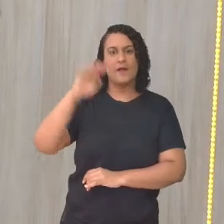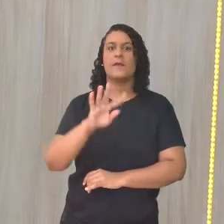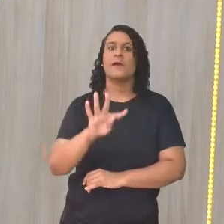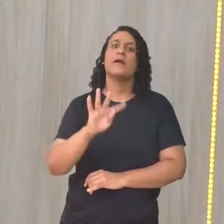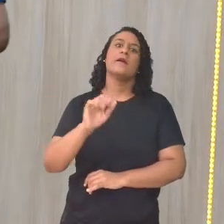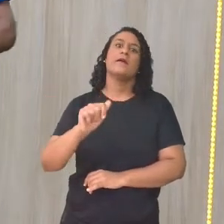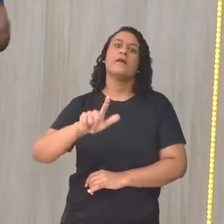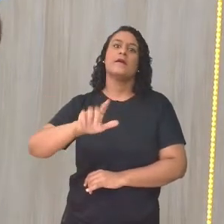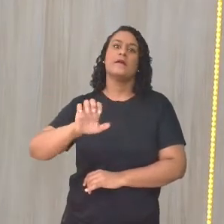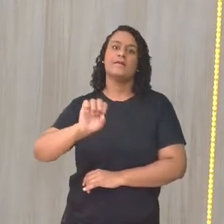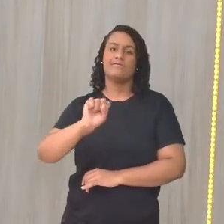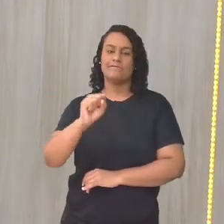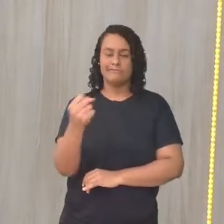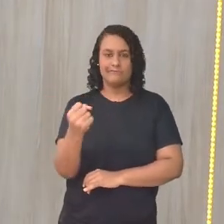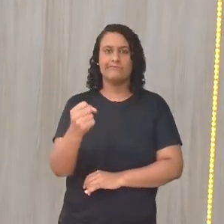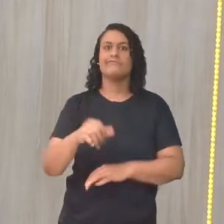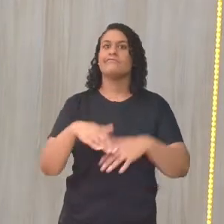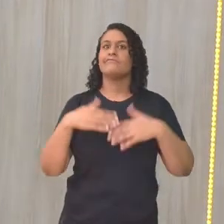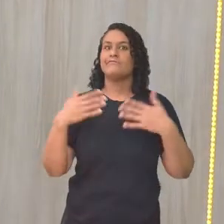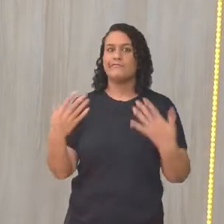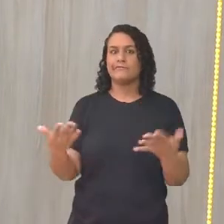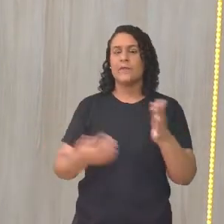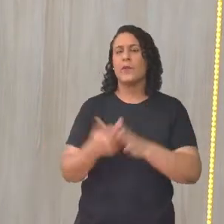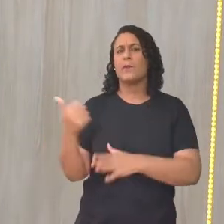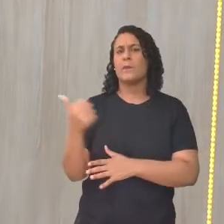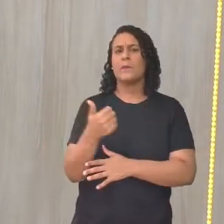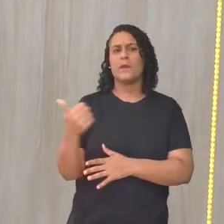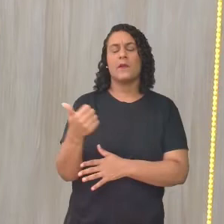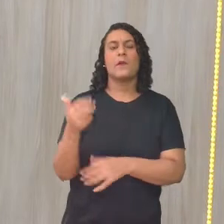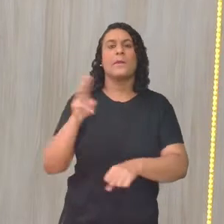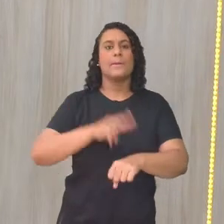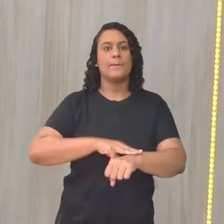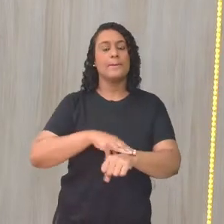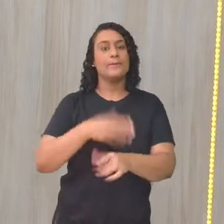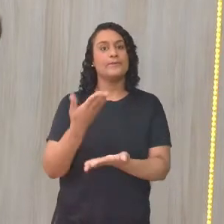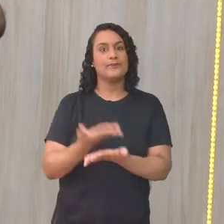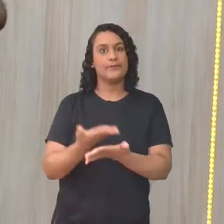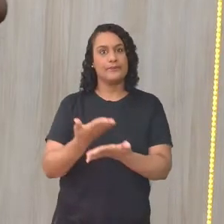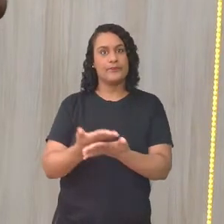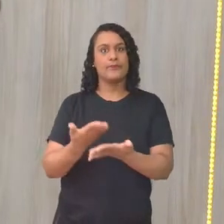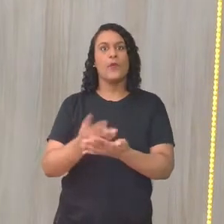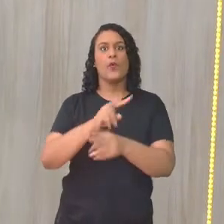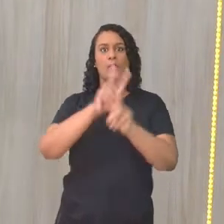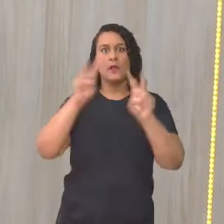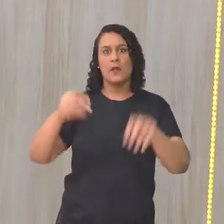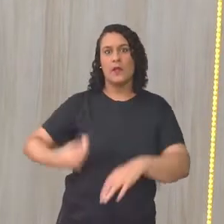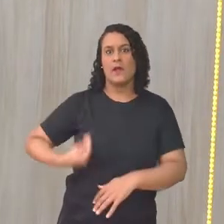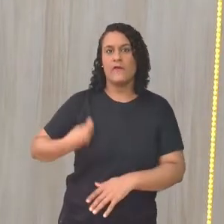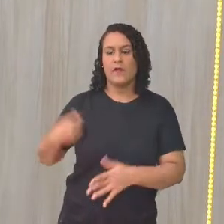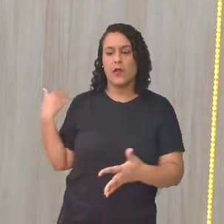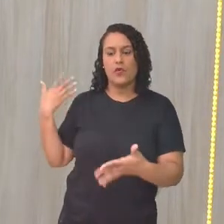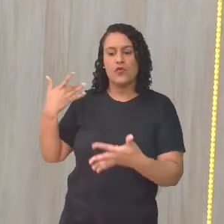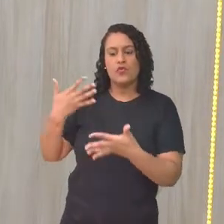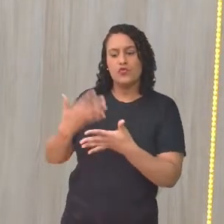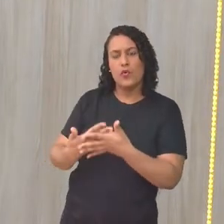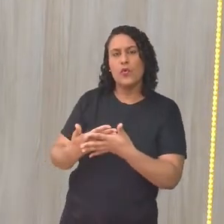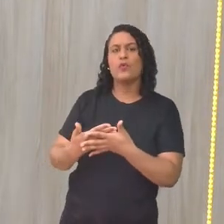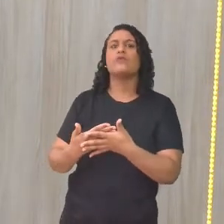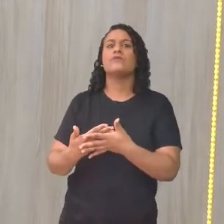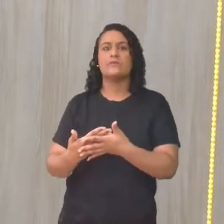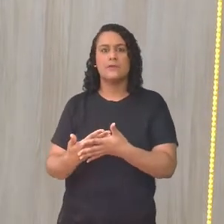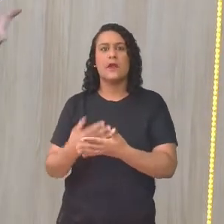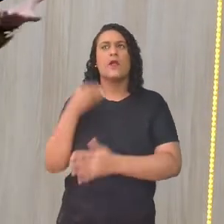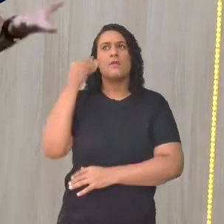Mileto, exatamente. A gente falou no primeiro momento de aula sobre ele, a vida histórica, o que ele pensou sobre o